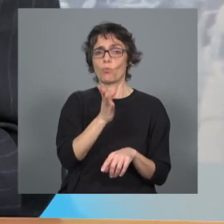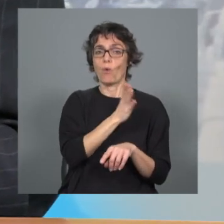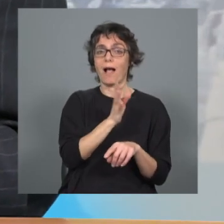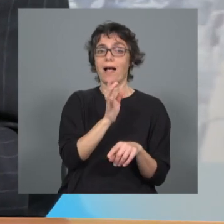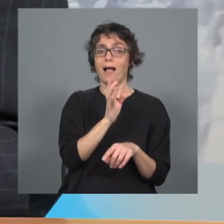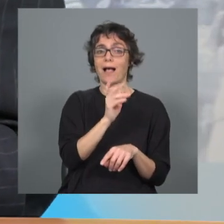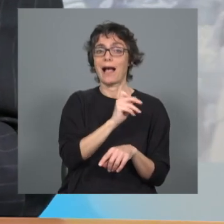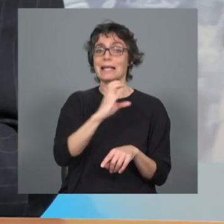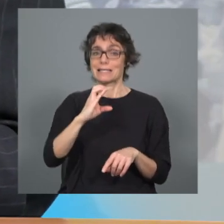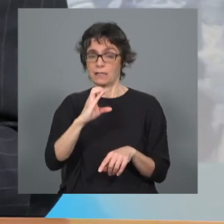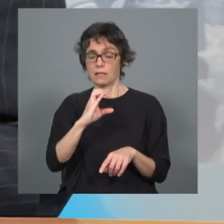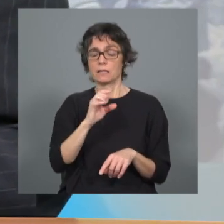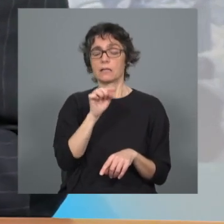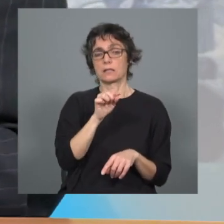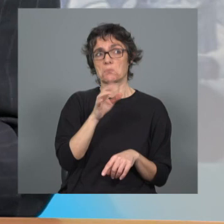de